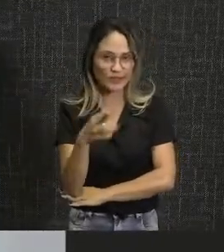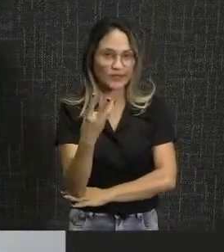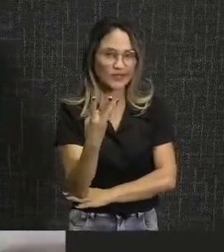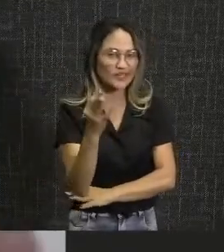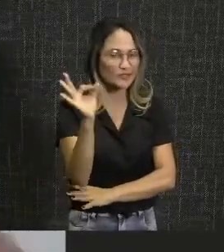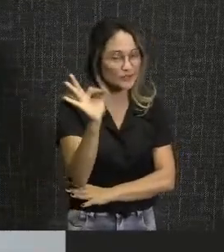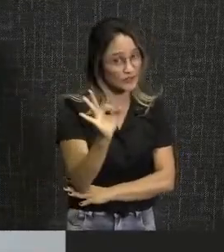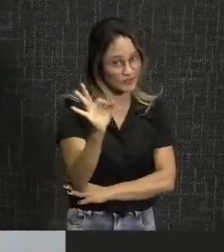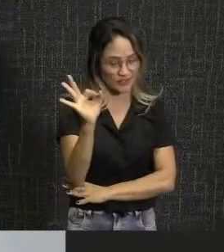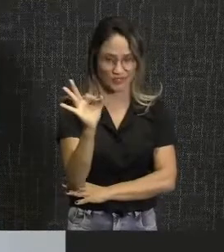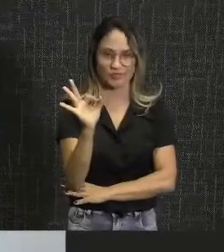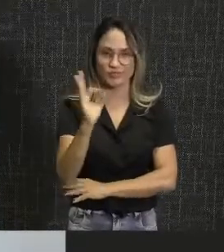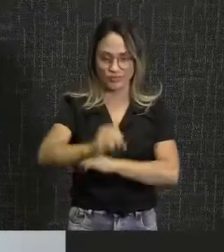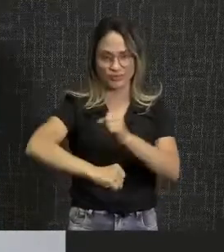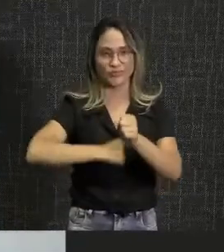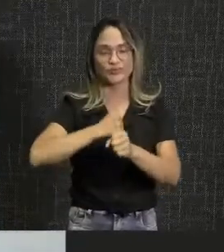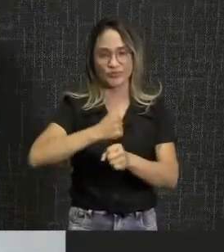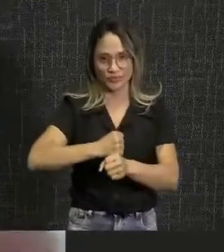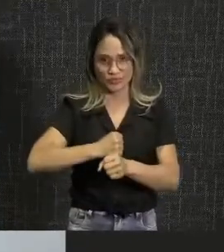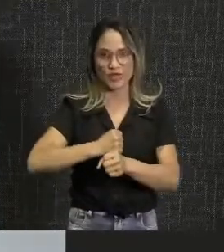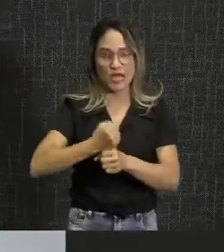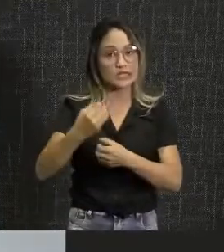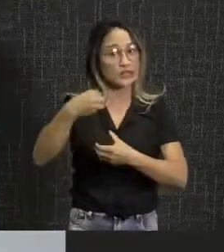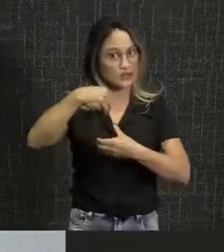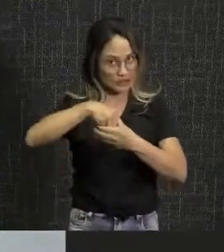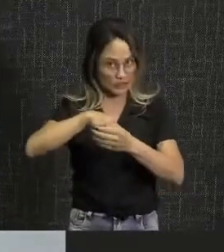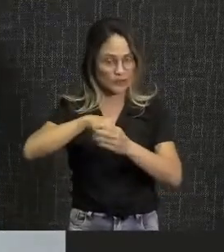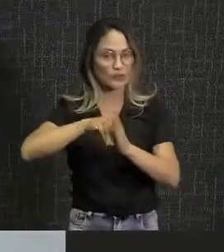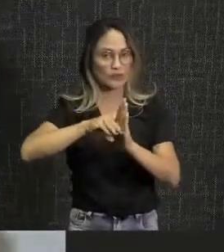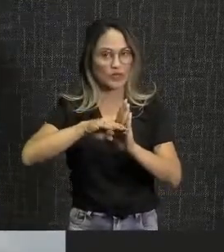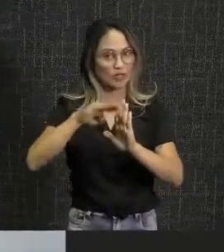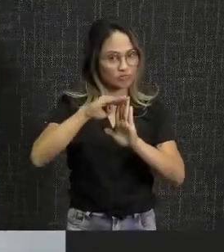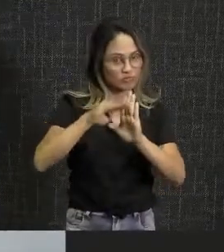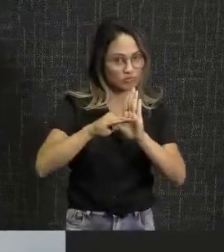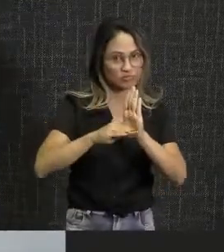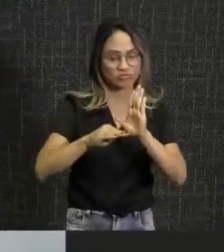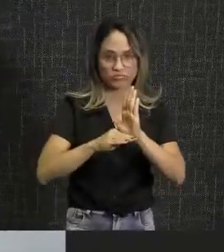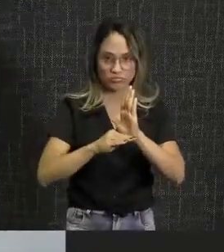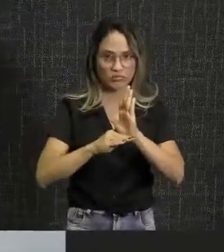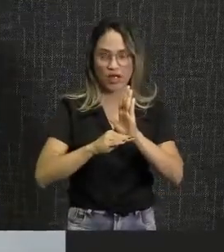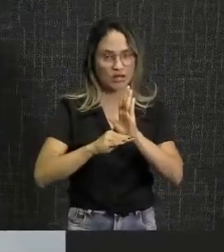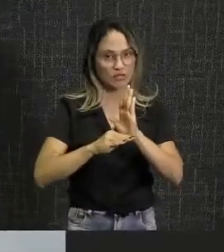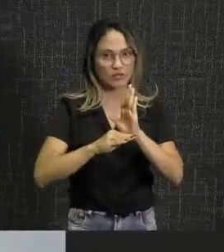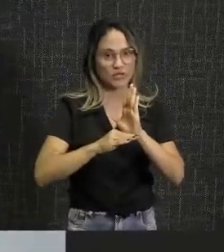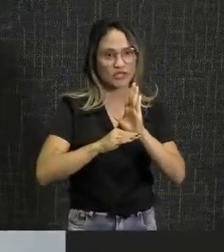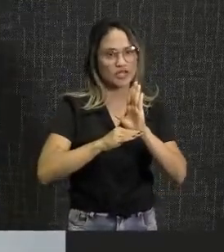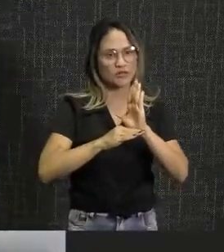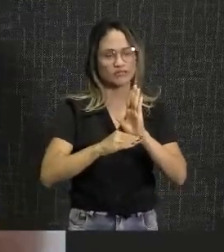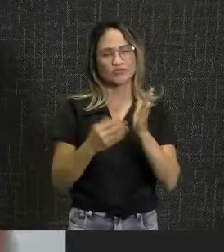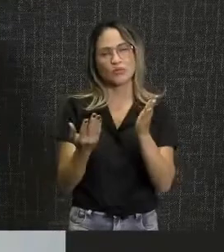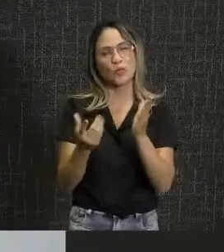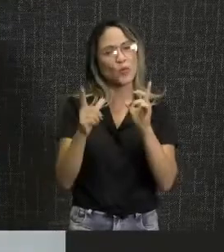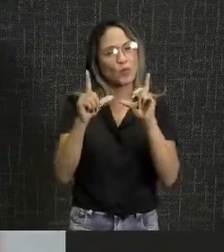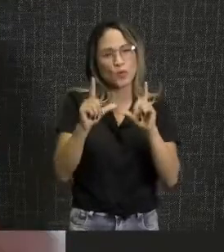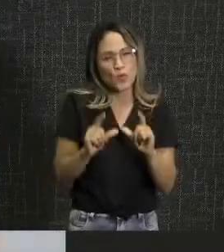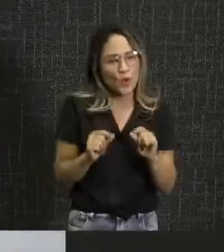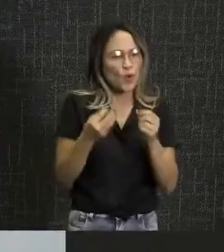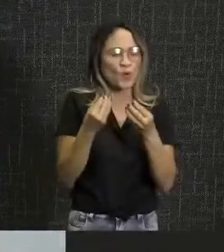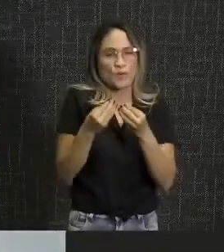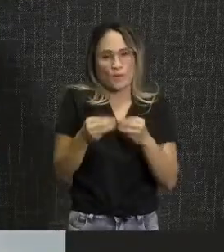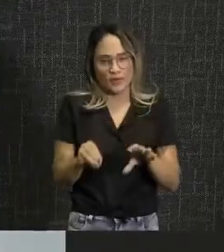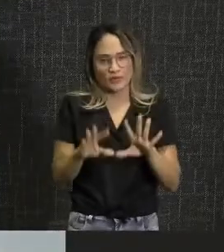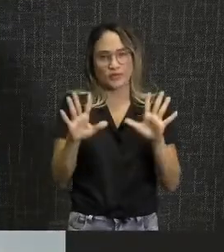ao ano, dentro dessa faixa, sem grandes gargalos. Tá? Então, pode crescer